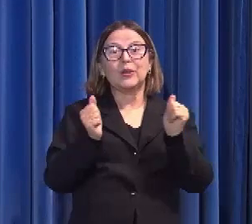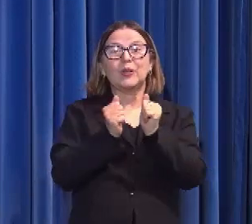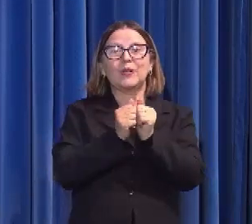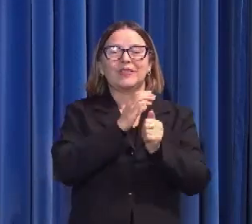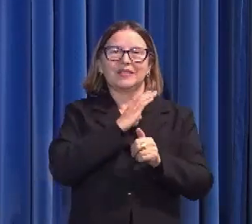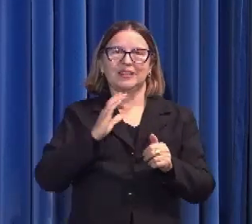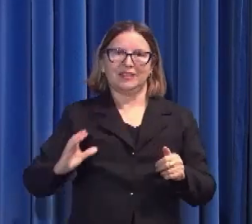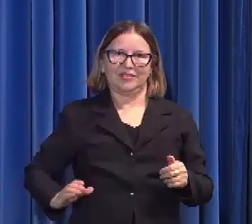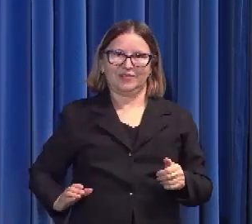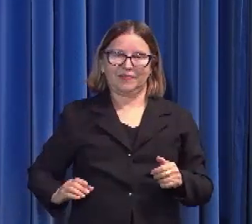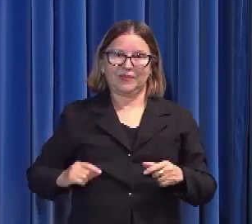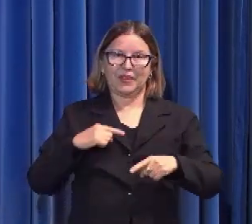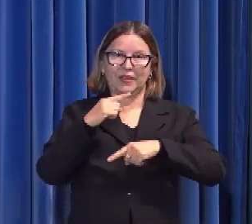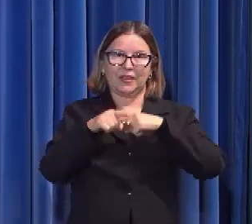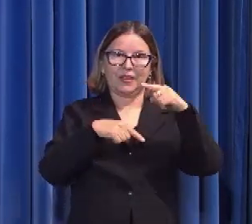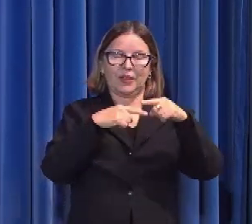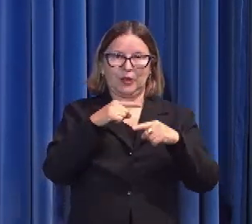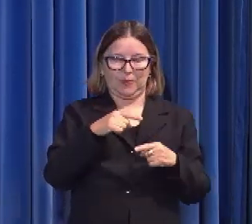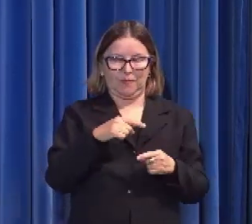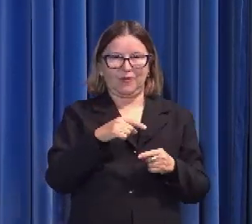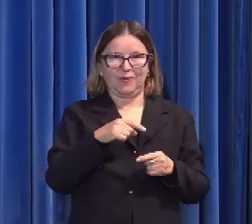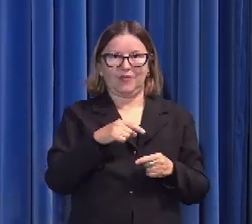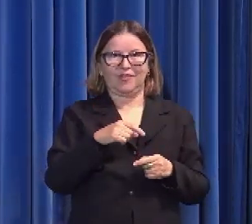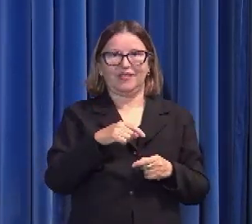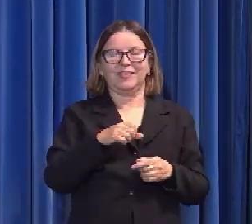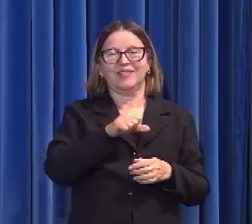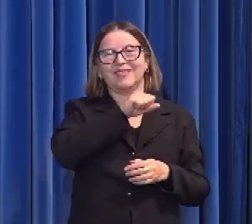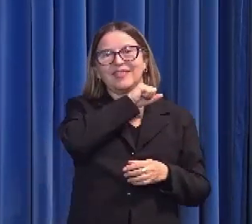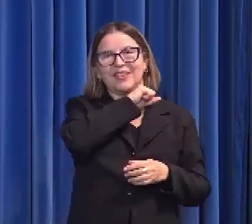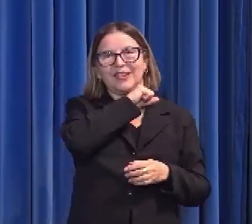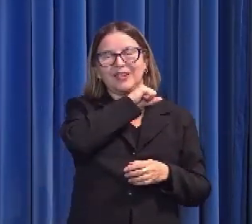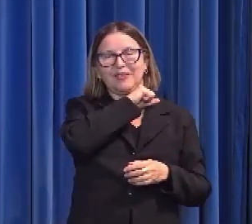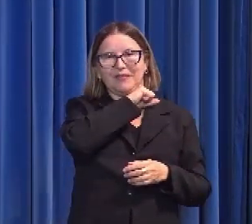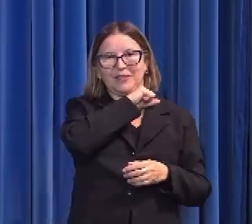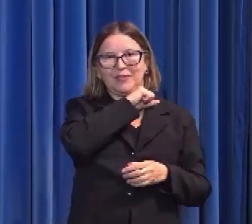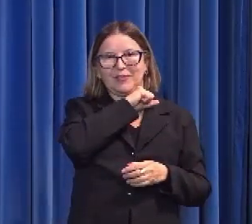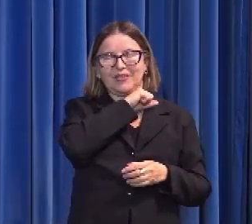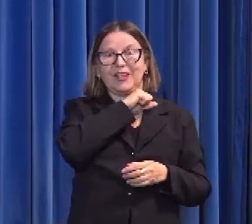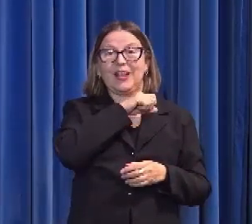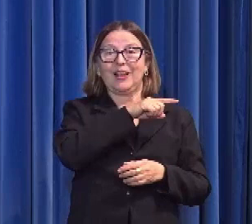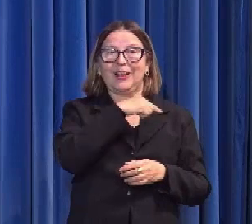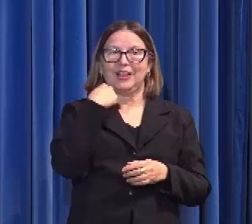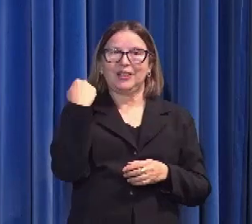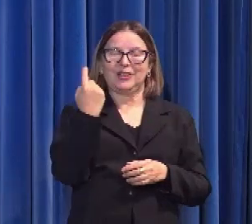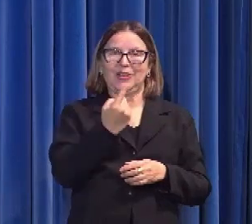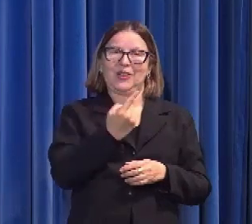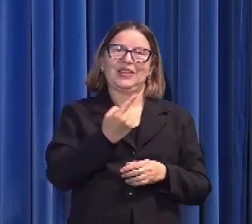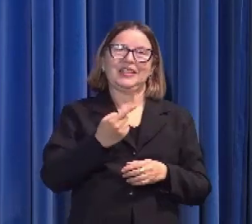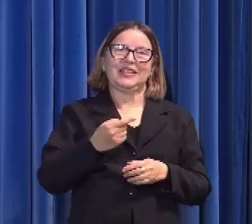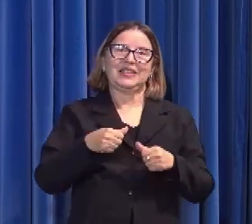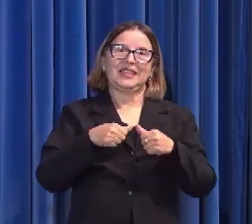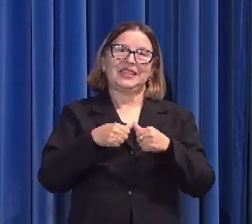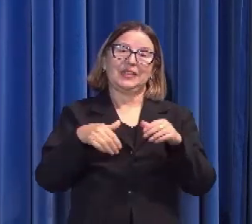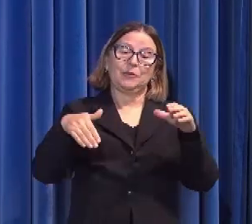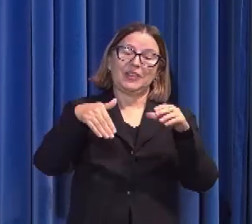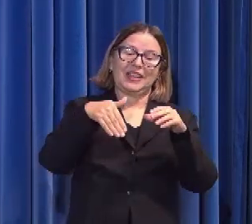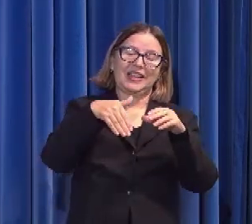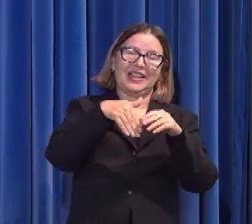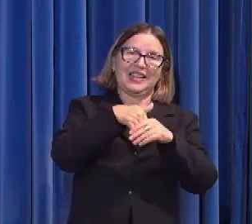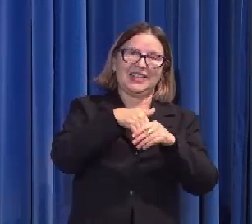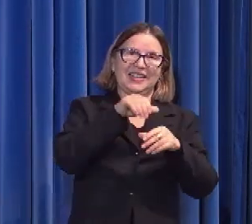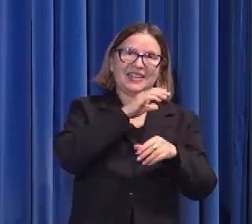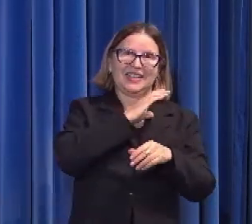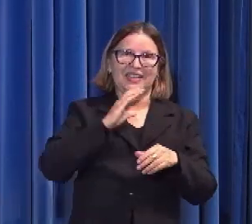a preposição é em Cristo nós dele e ele em nós e é uma posição